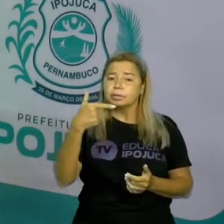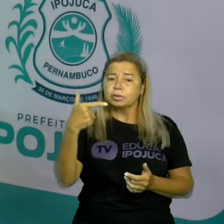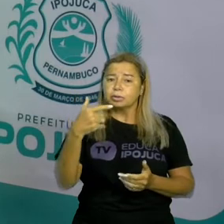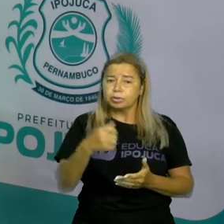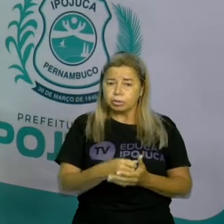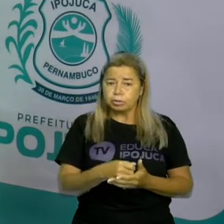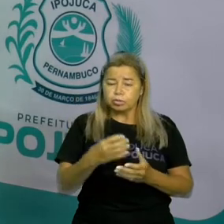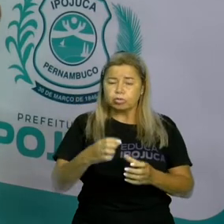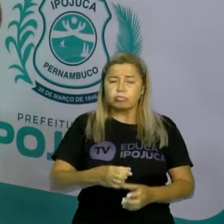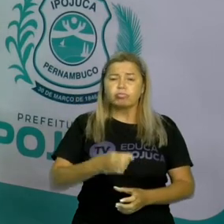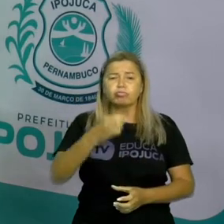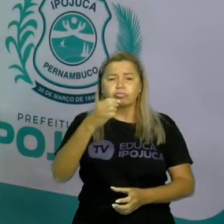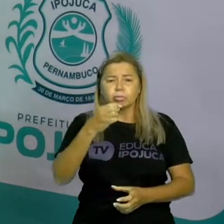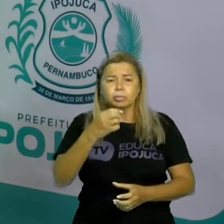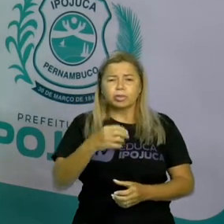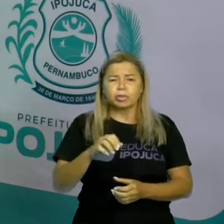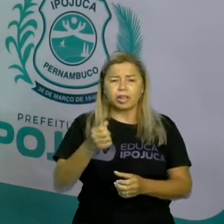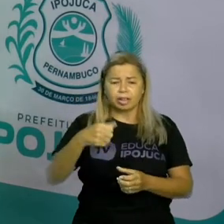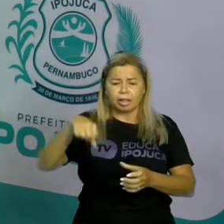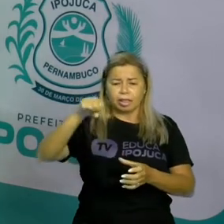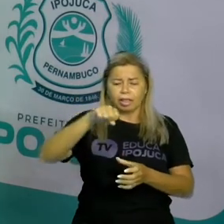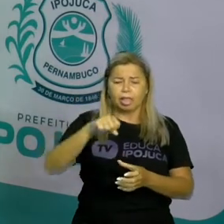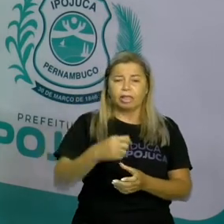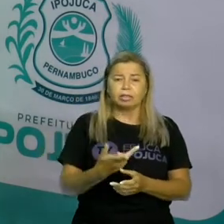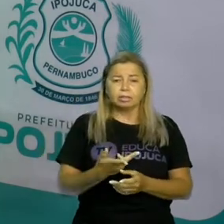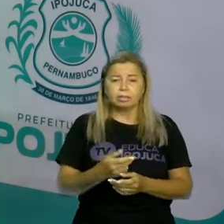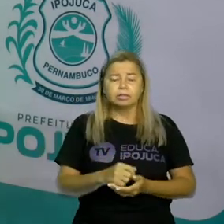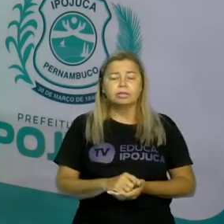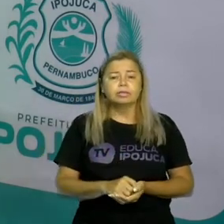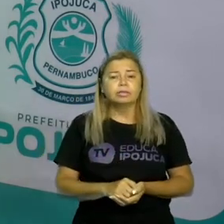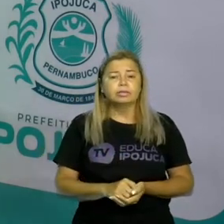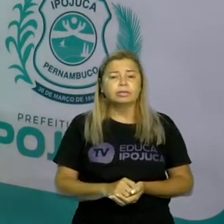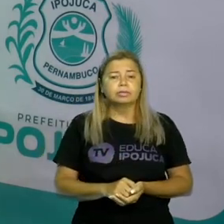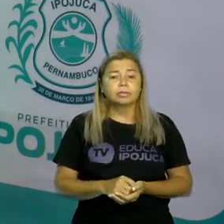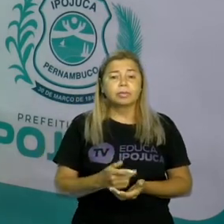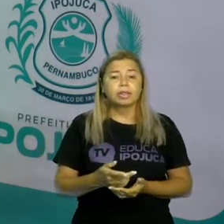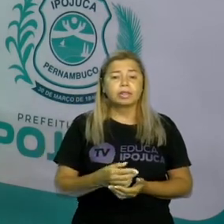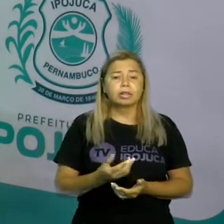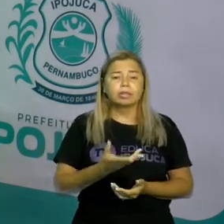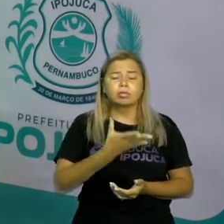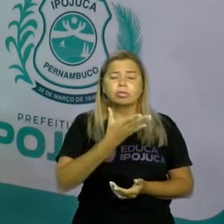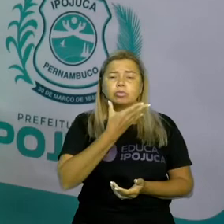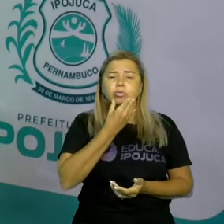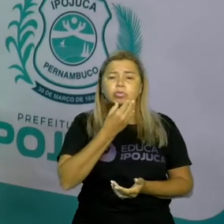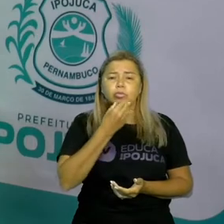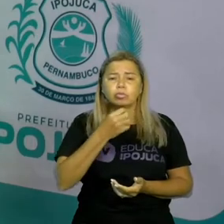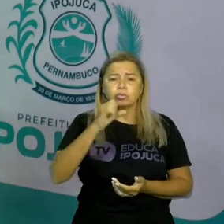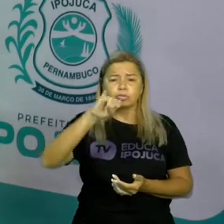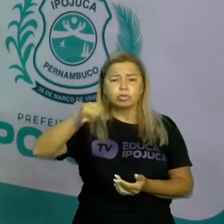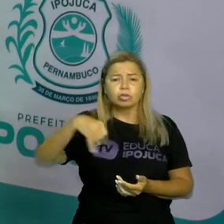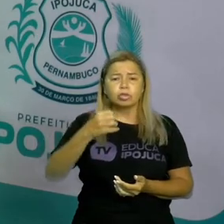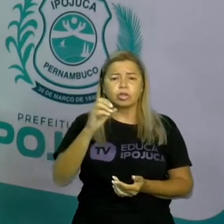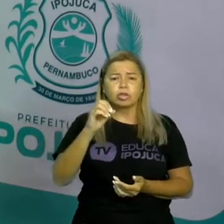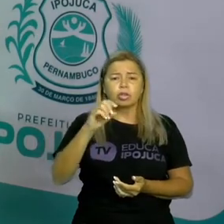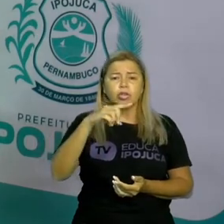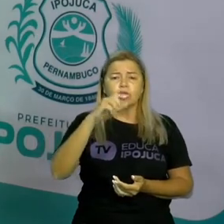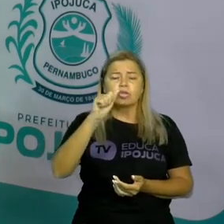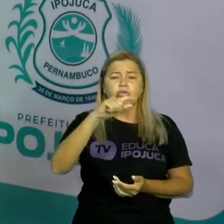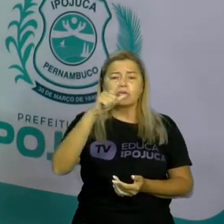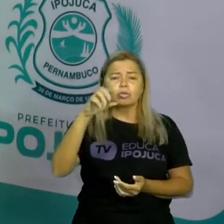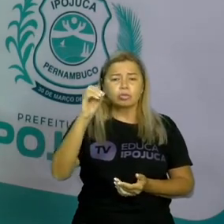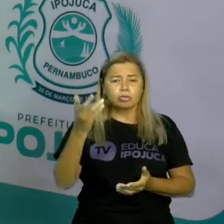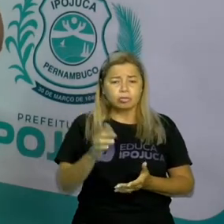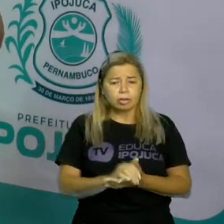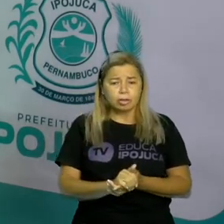de cerveja está com ferrugem. O seu João continua mandando bocas